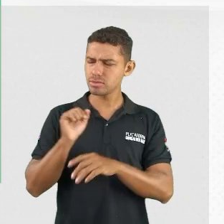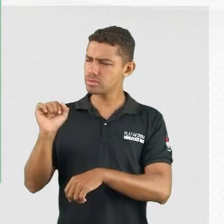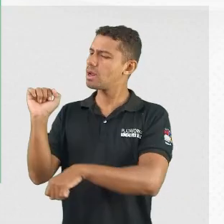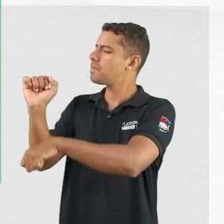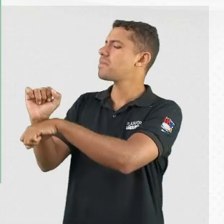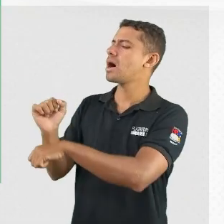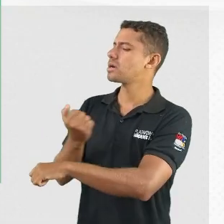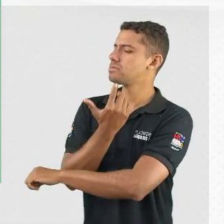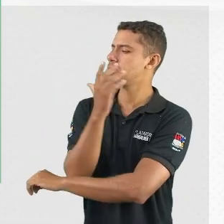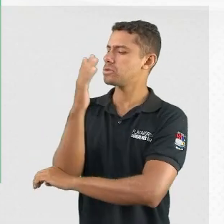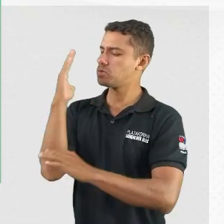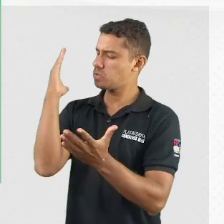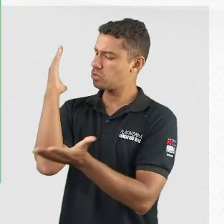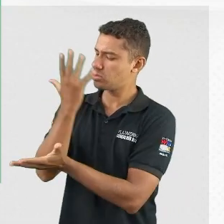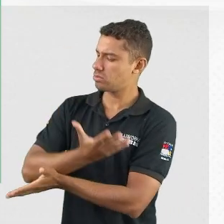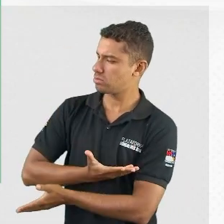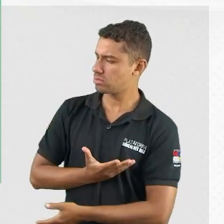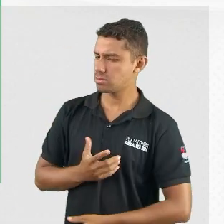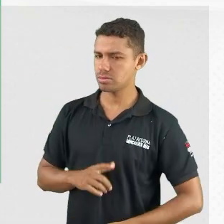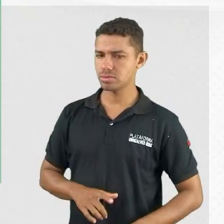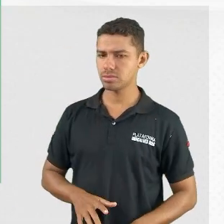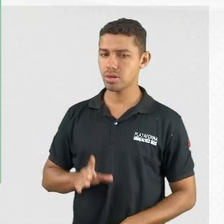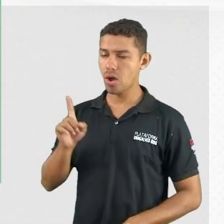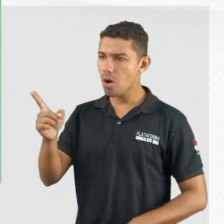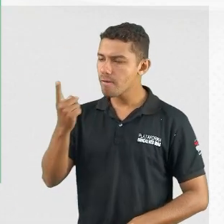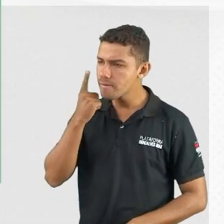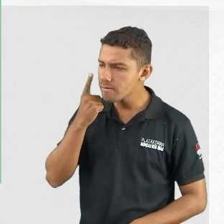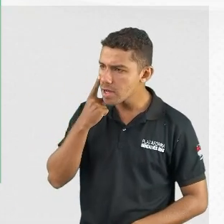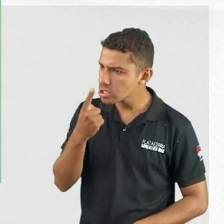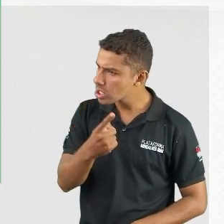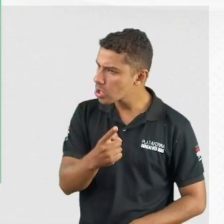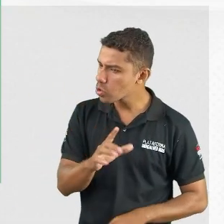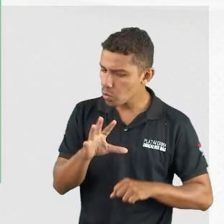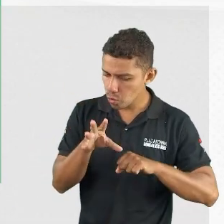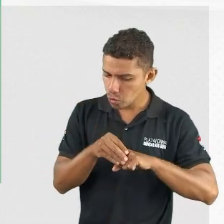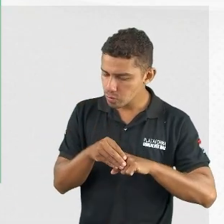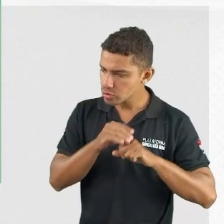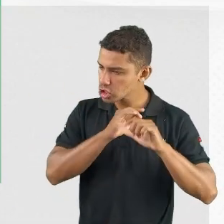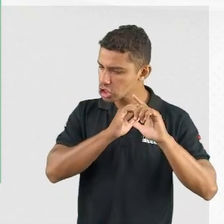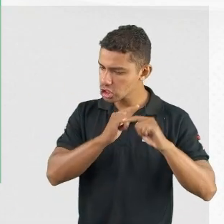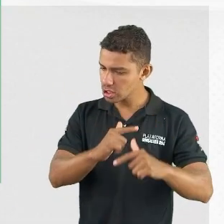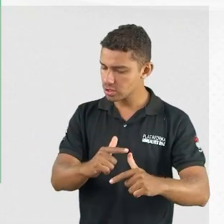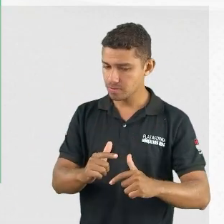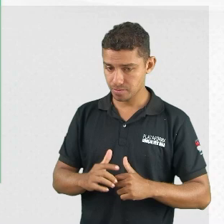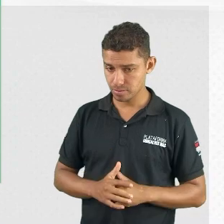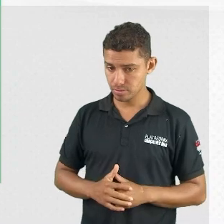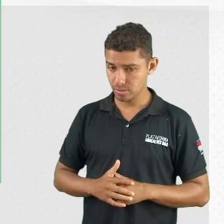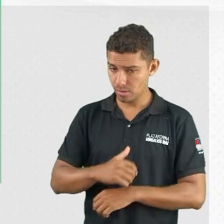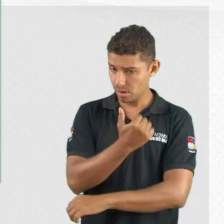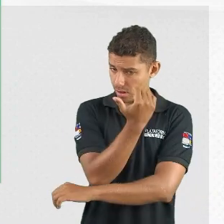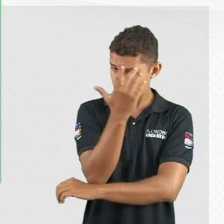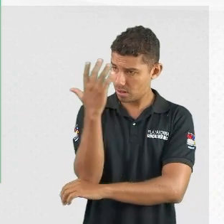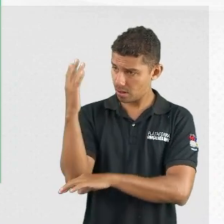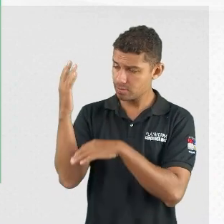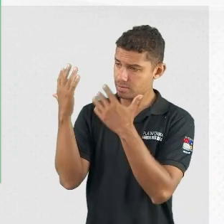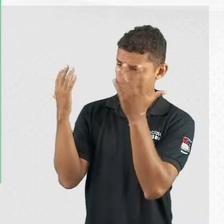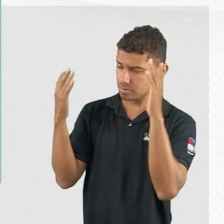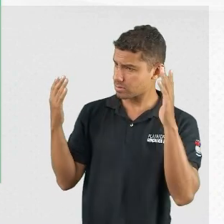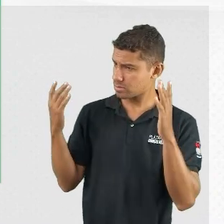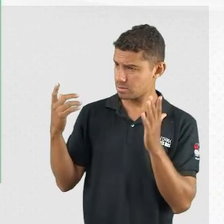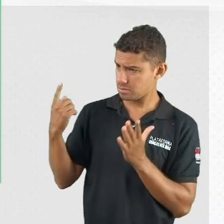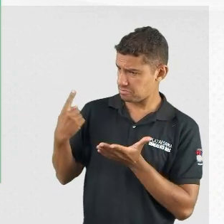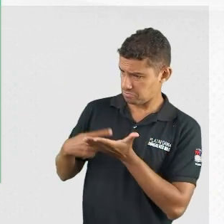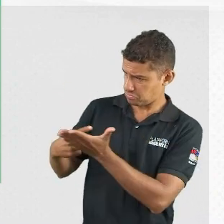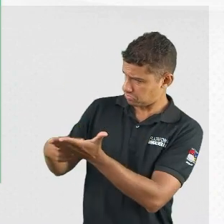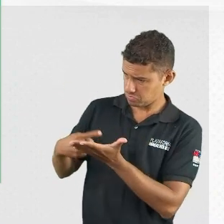a floresta e ouçam o conhecimento tradicional, né? A floresta é fonte